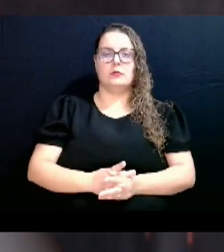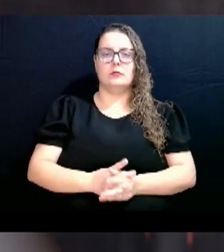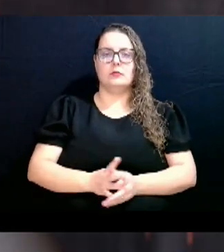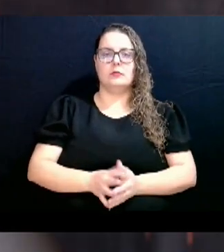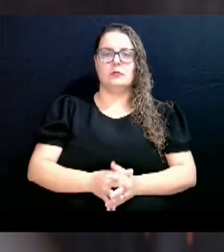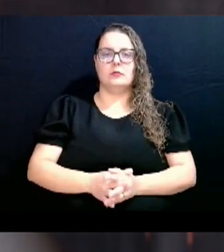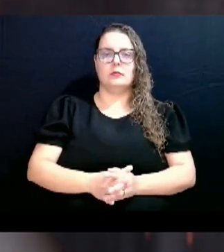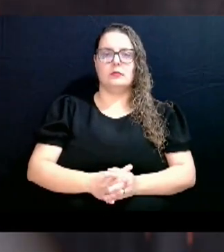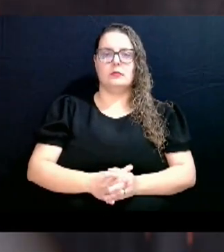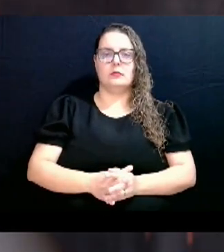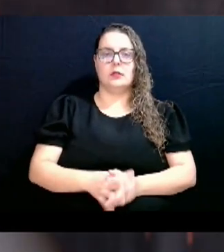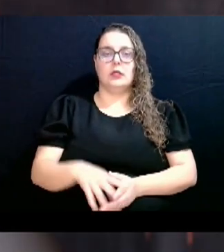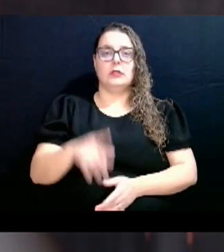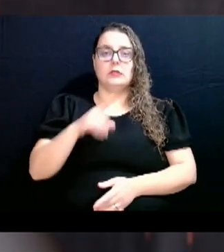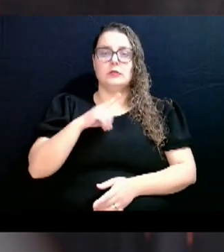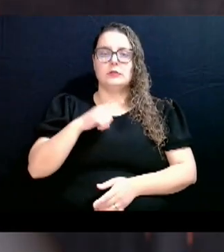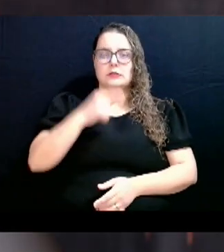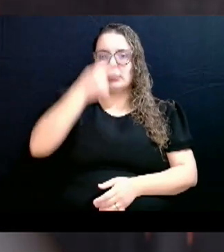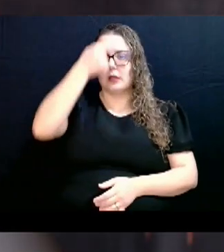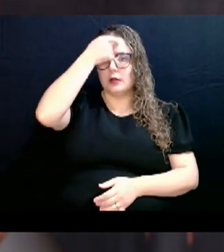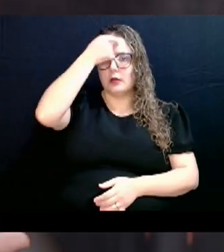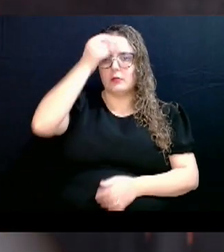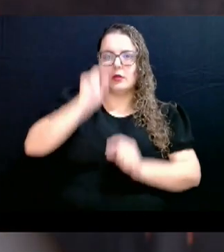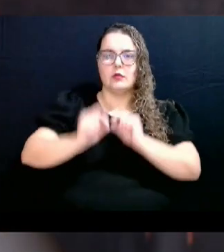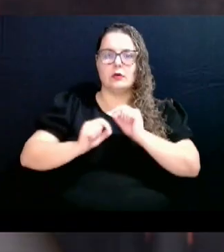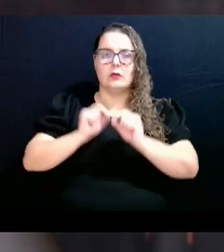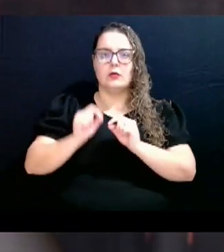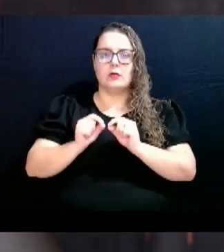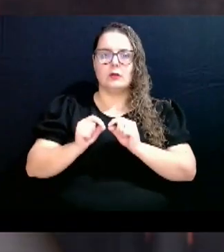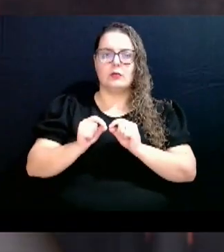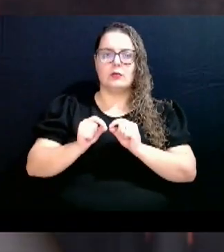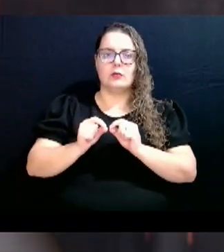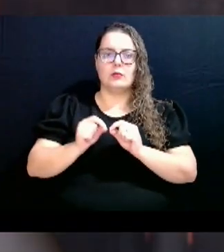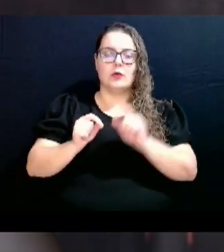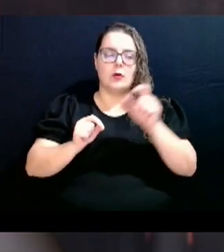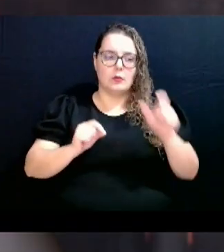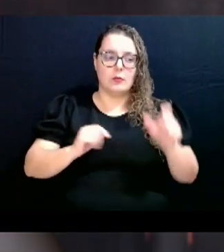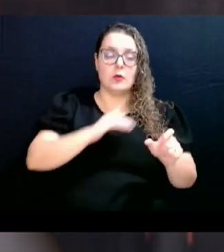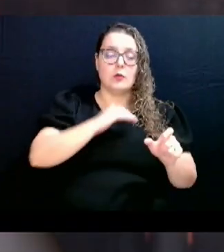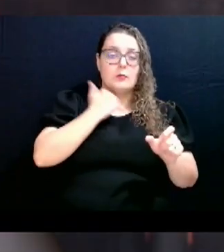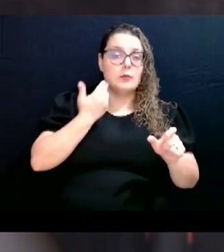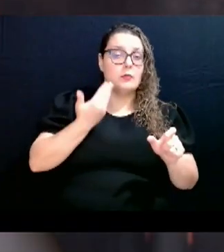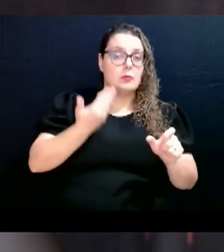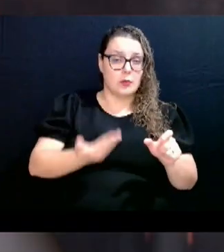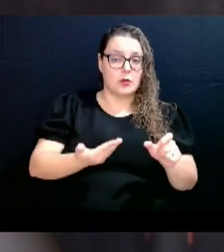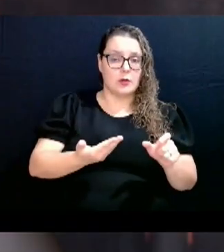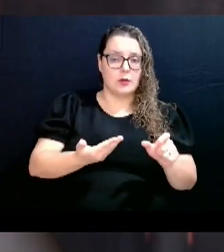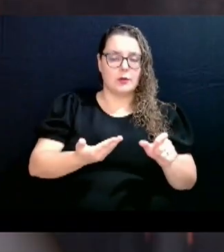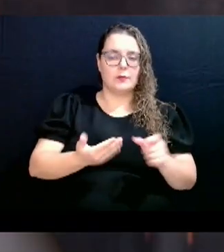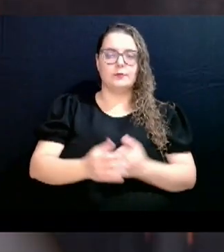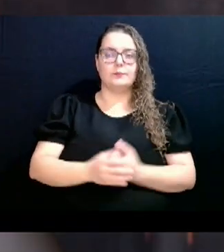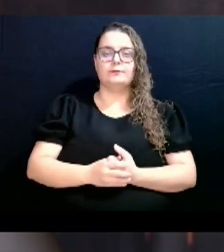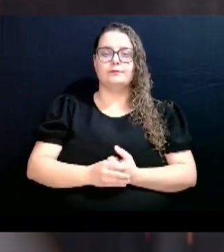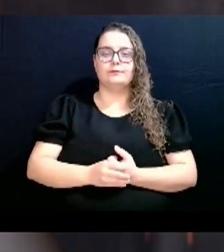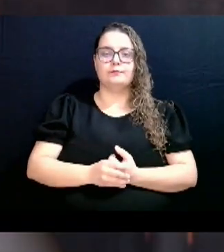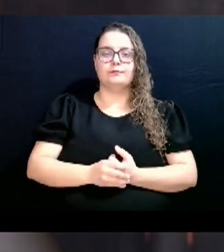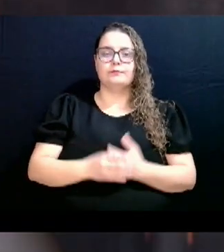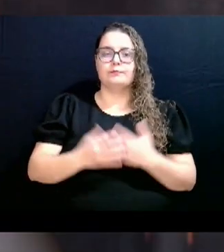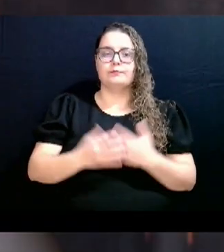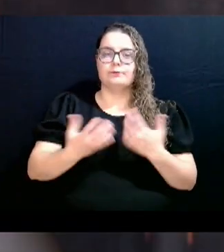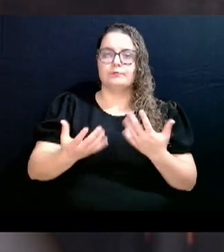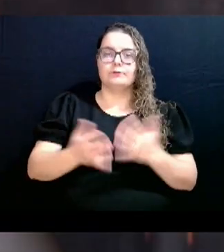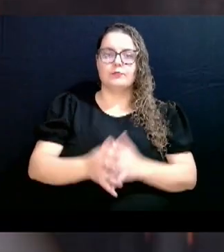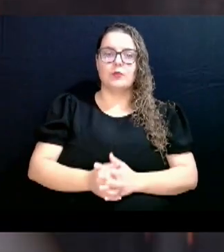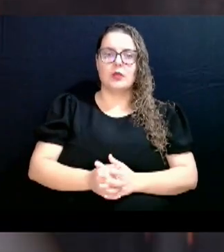uma consciência de que faleceu, digamos assim, né? Mas essa questão, assim, olhando de uma